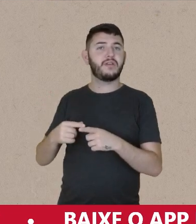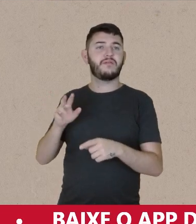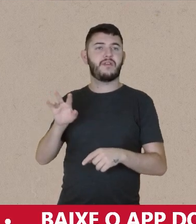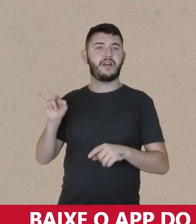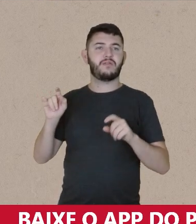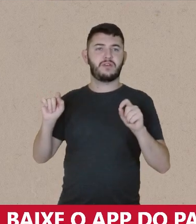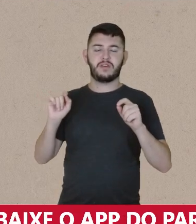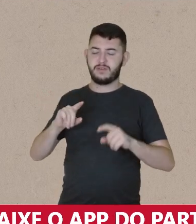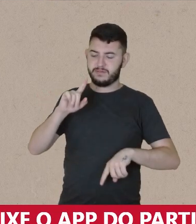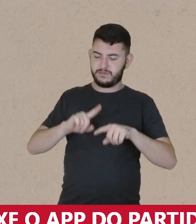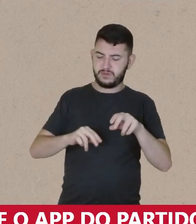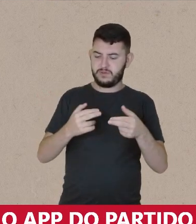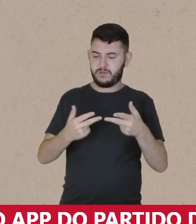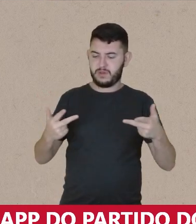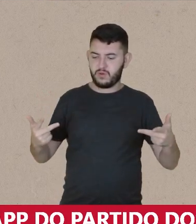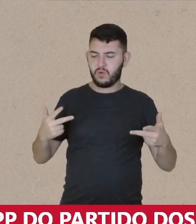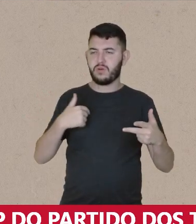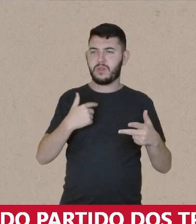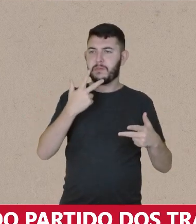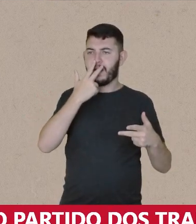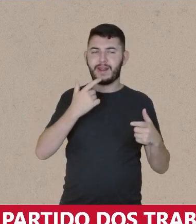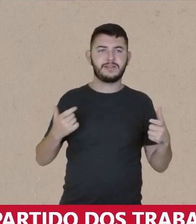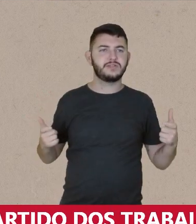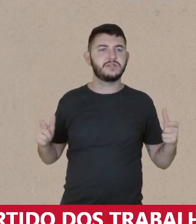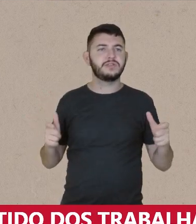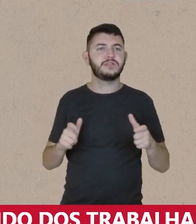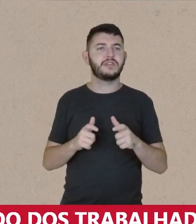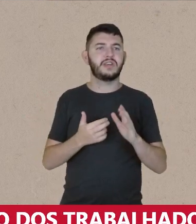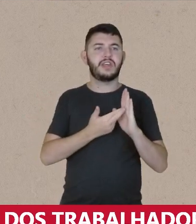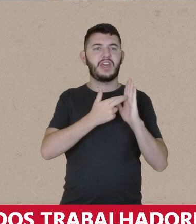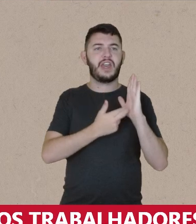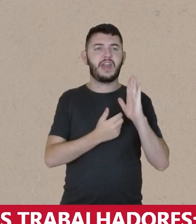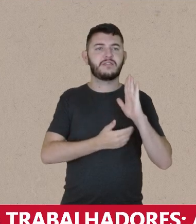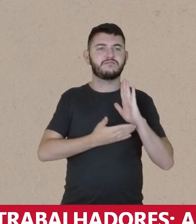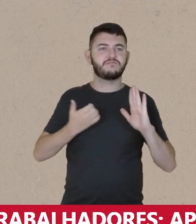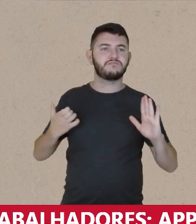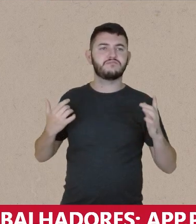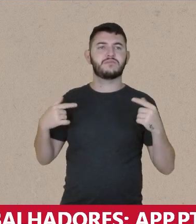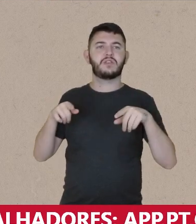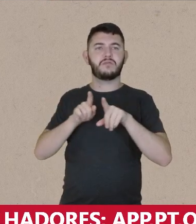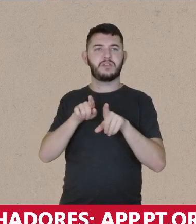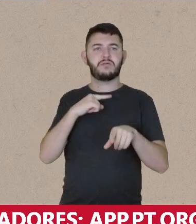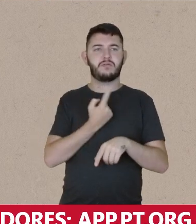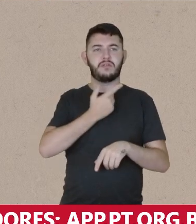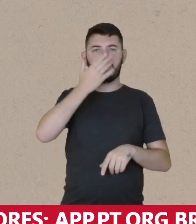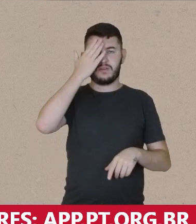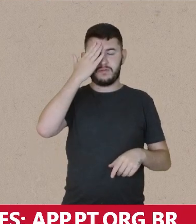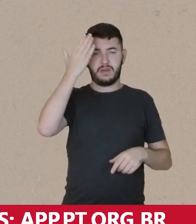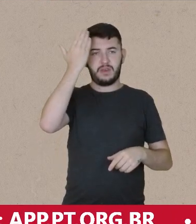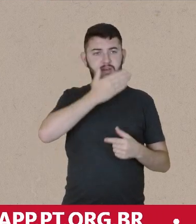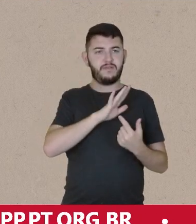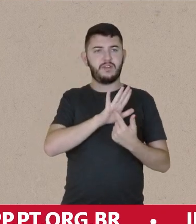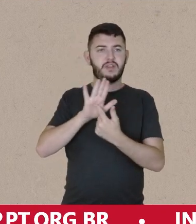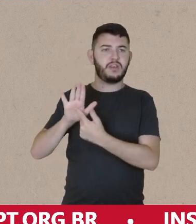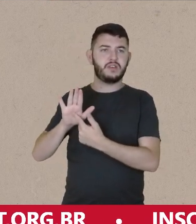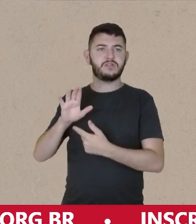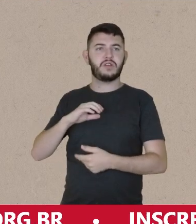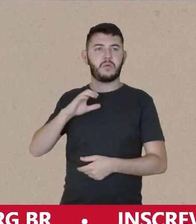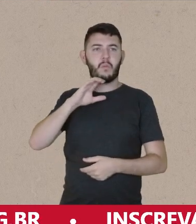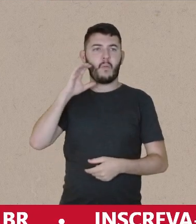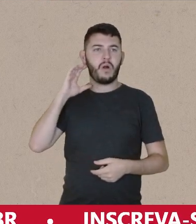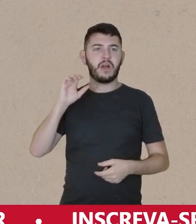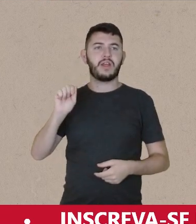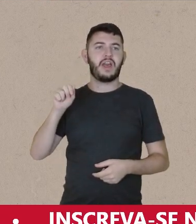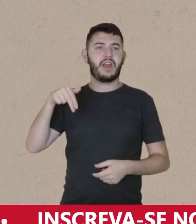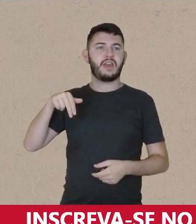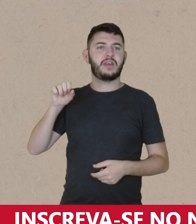seus instrumentos, né, e sua força regulatória. Então, é óbvio, né, está evidente a omissão da ANS, né, em relação